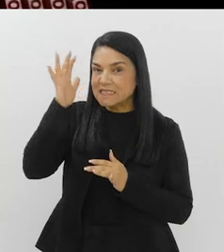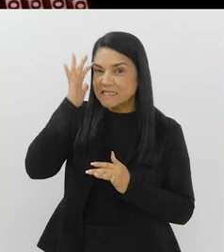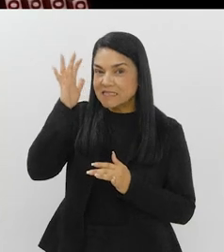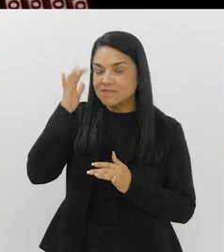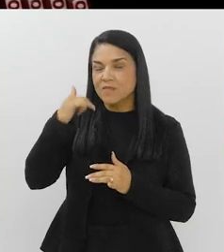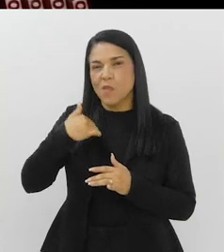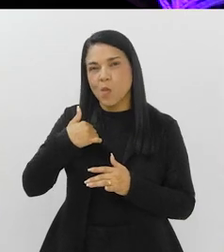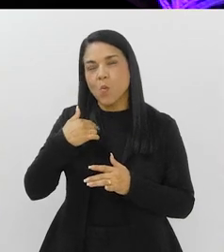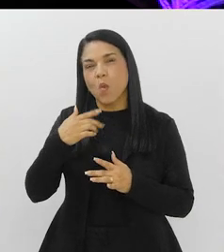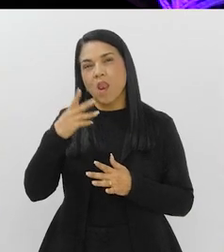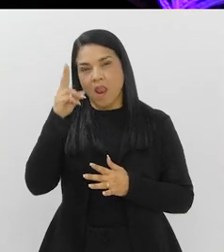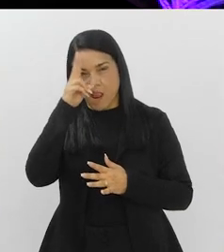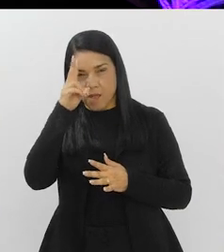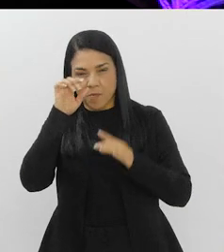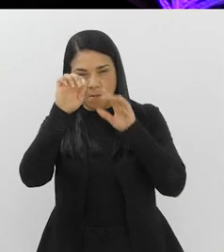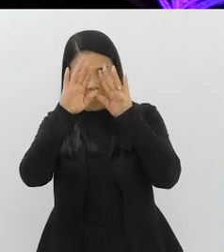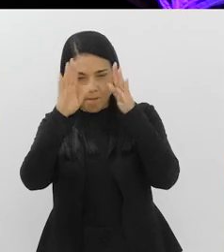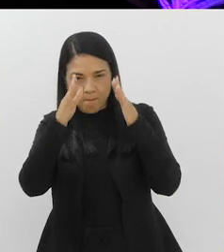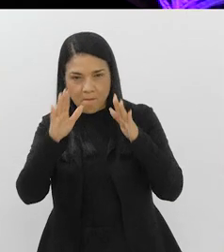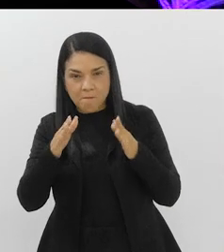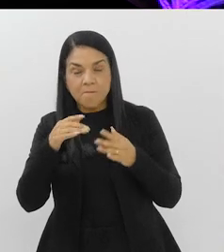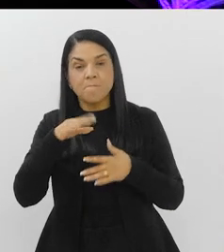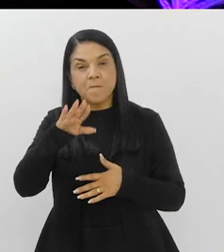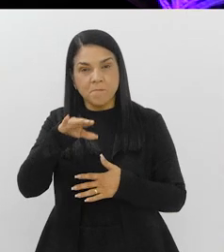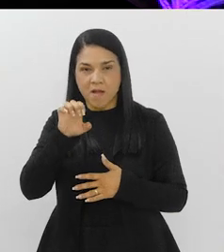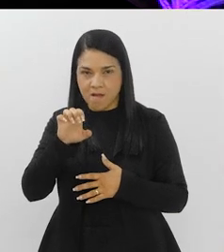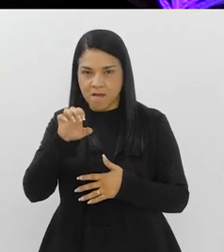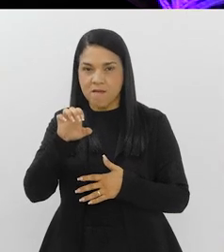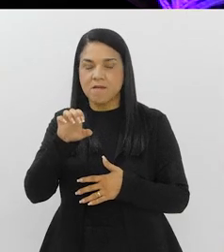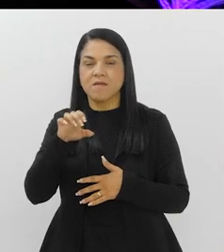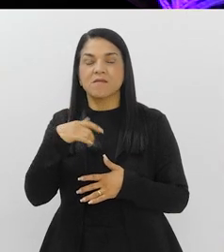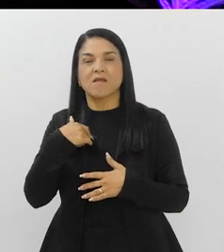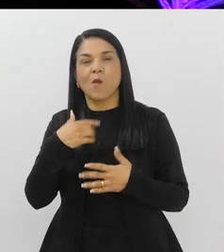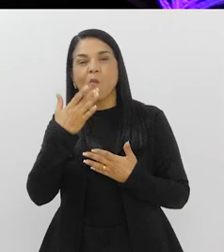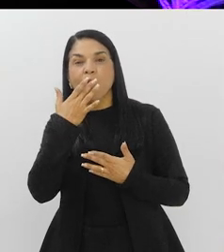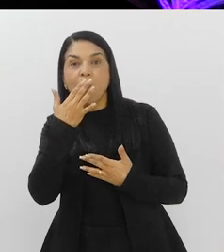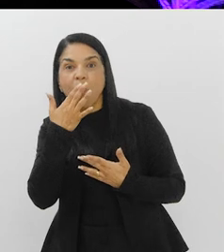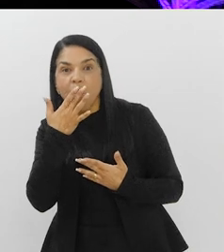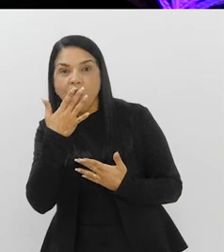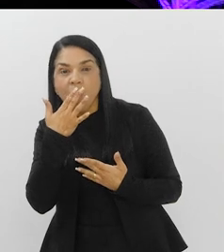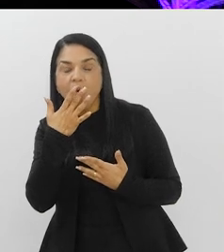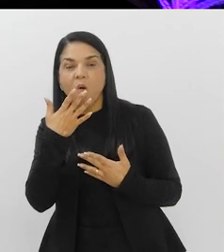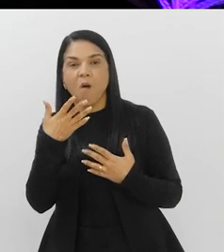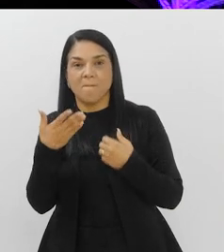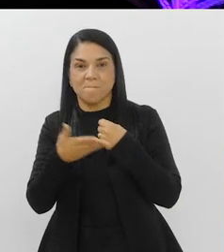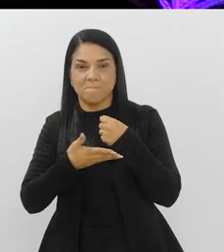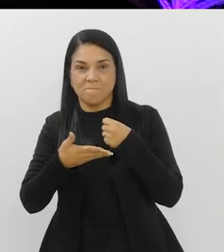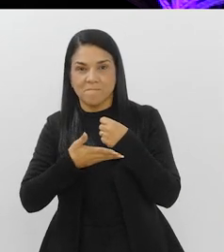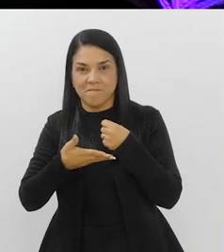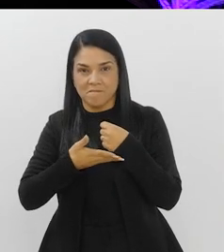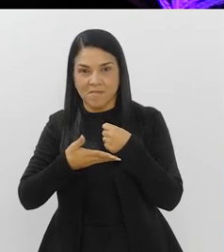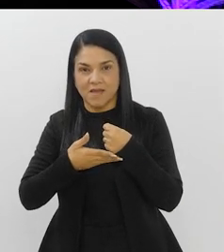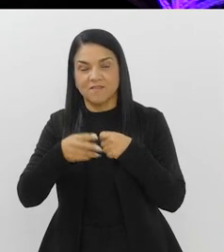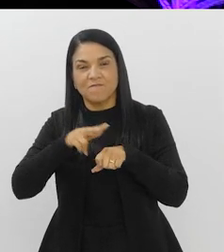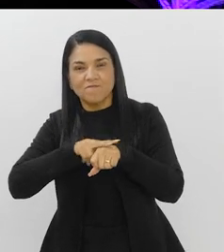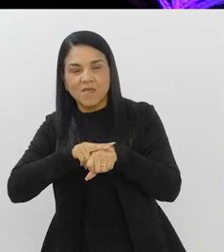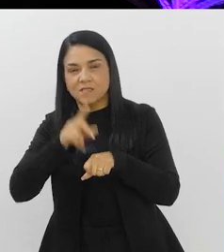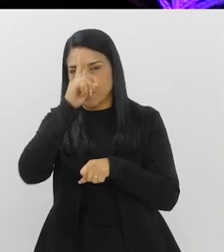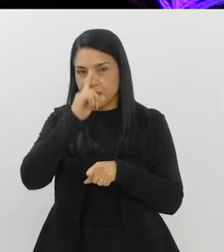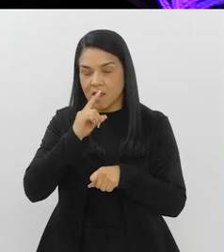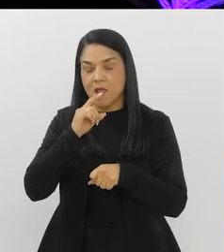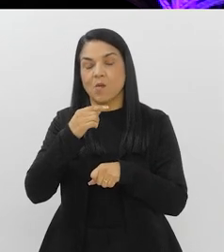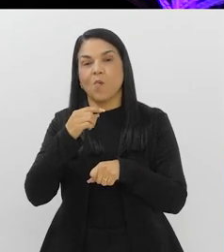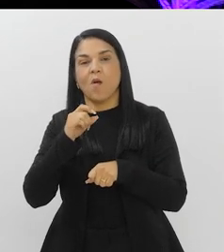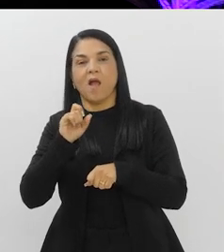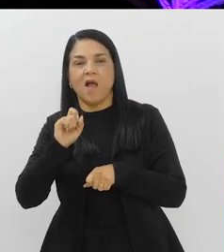Então eu tenho uma imagem e da minha mãe por exemplo eu tenho eu lembro das cores pelo menos as cores básicas né